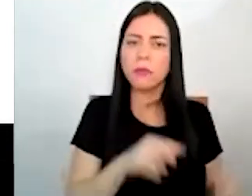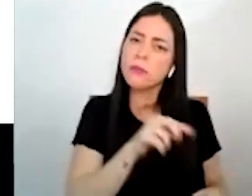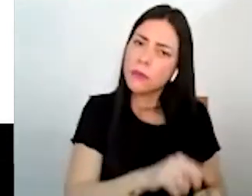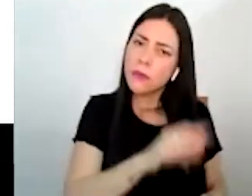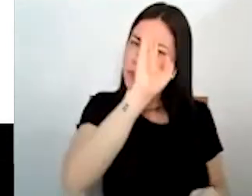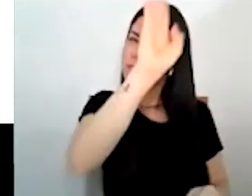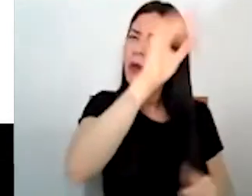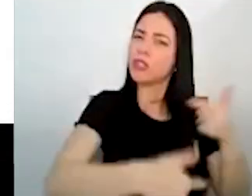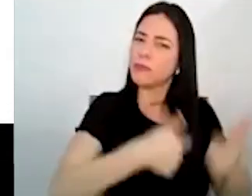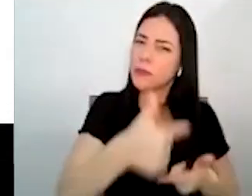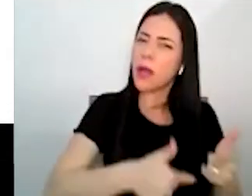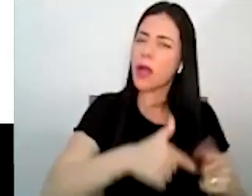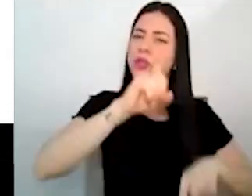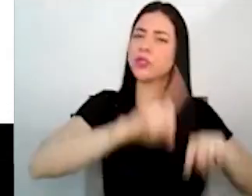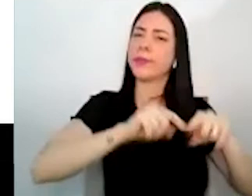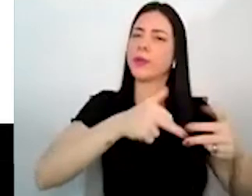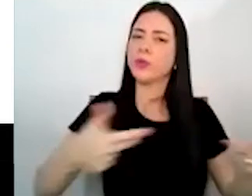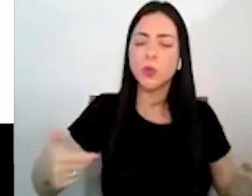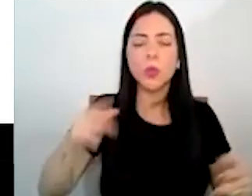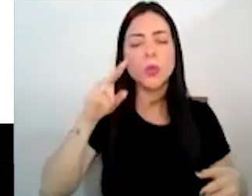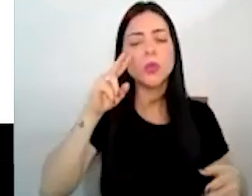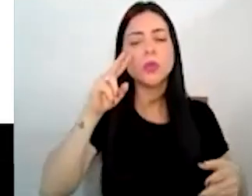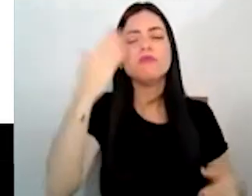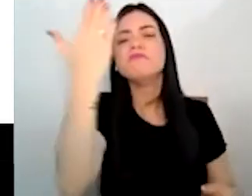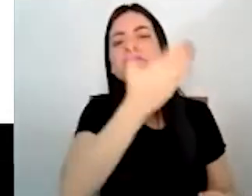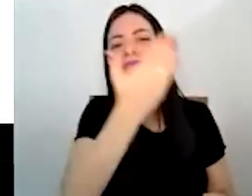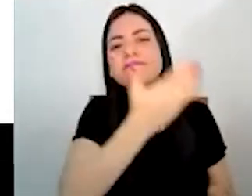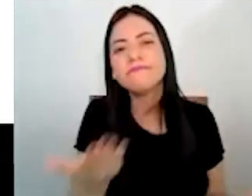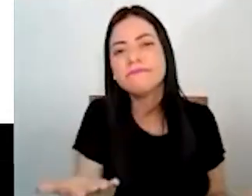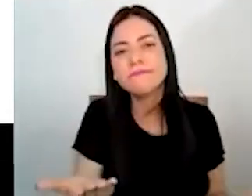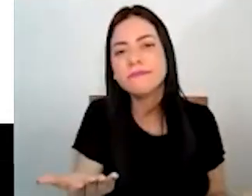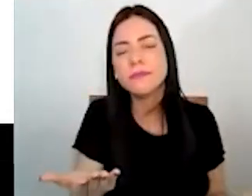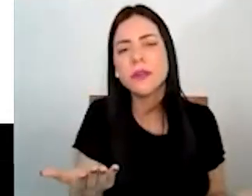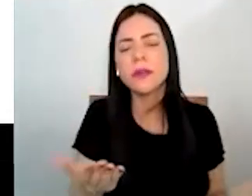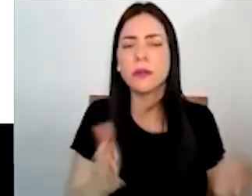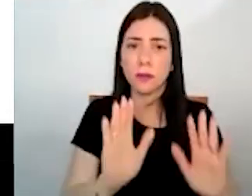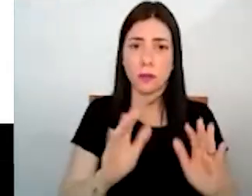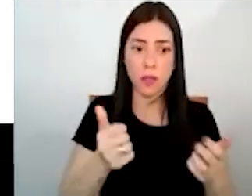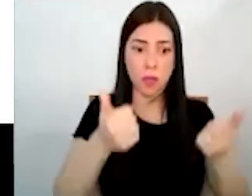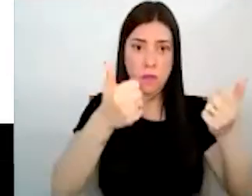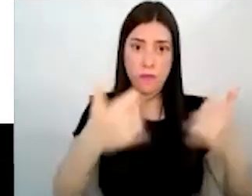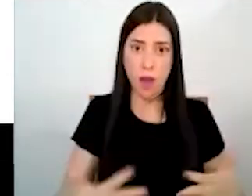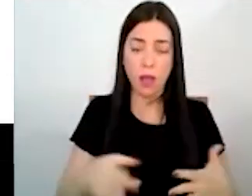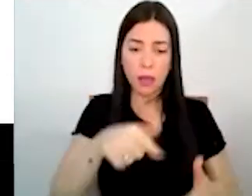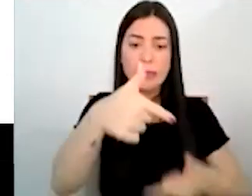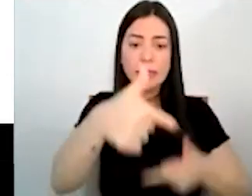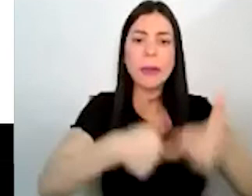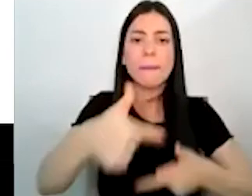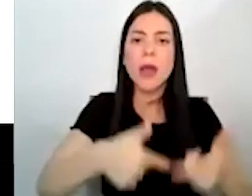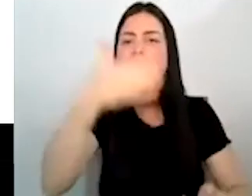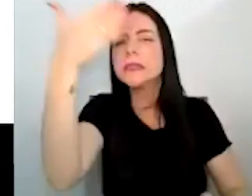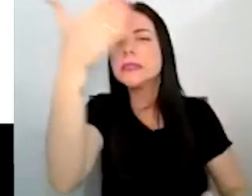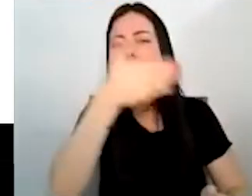ou produto algo que não é visível. E quando eu quero falar que o trabalho é invisível, eu estou